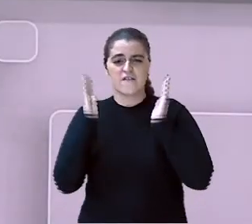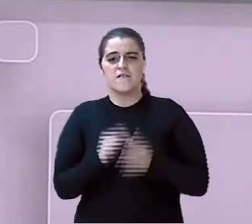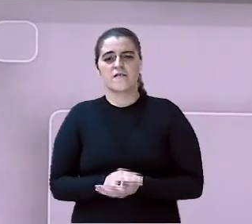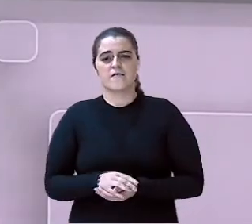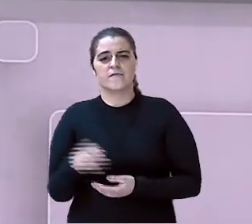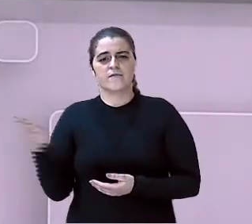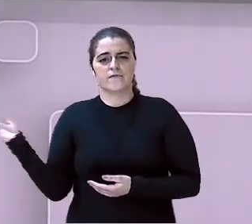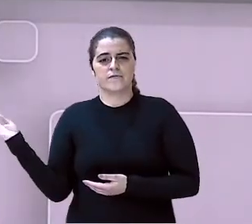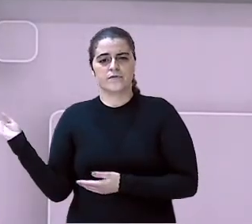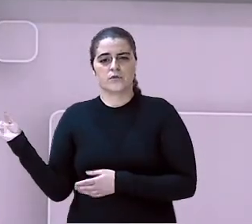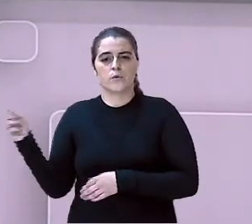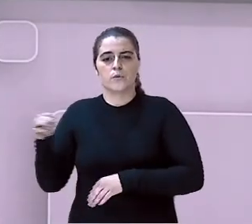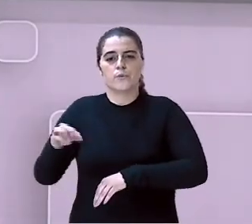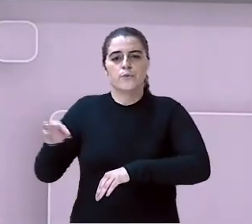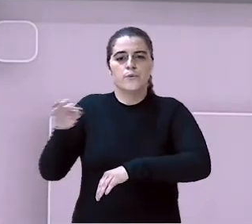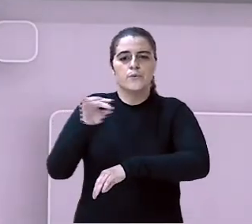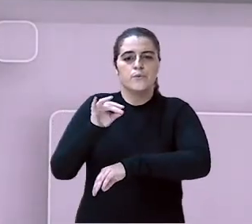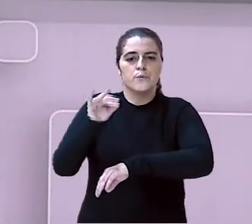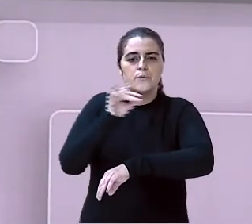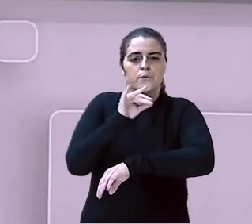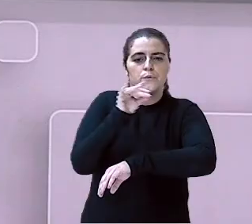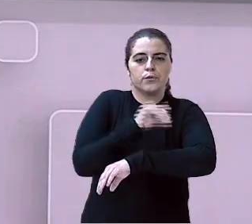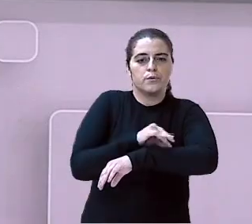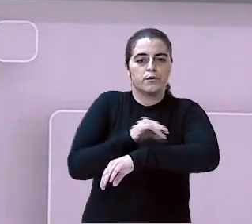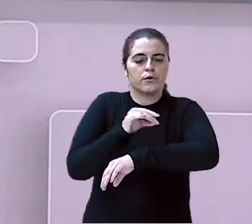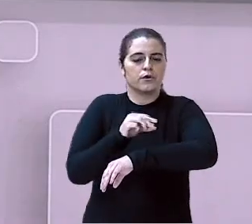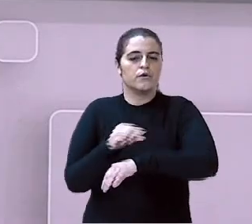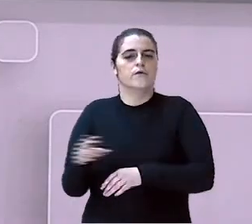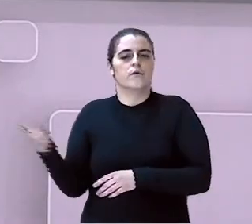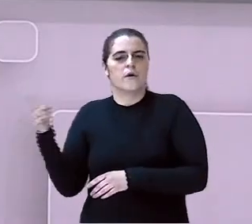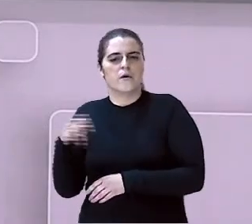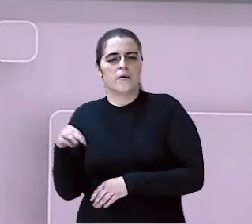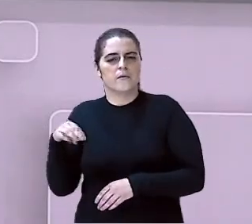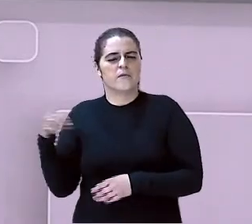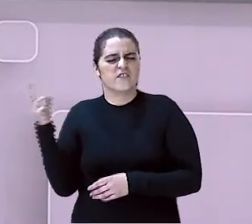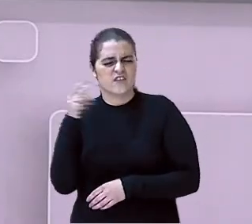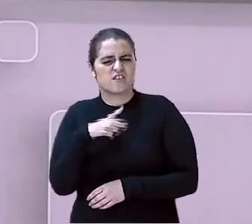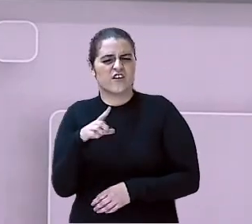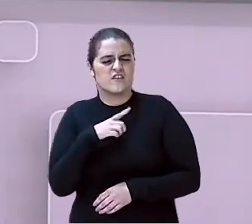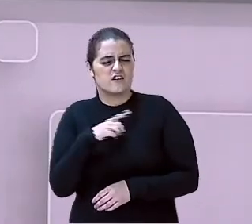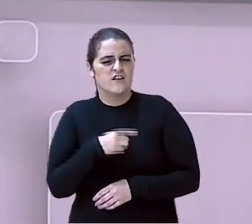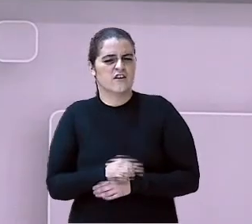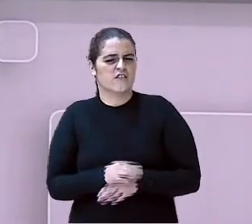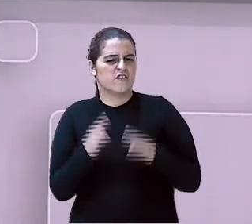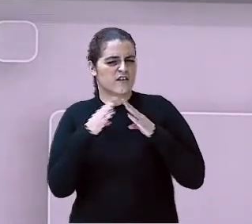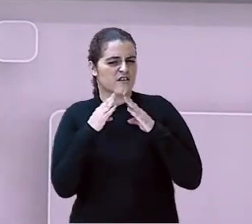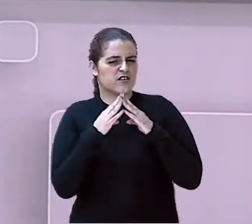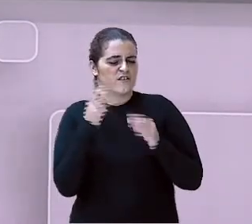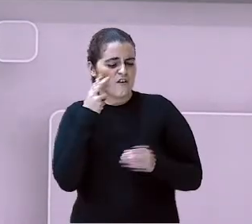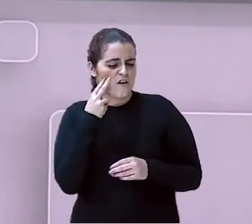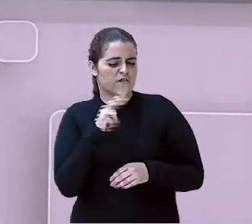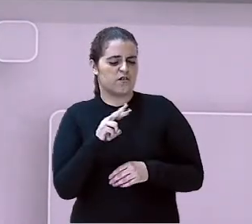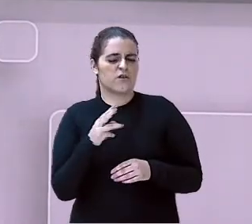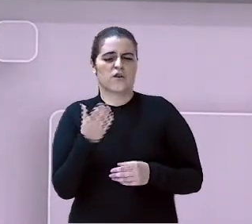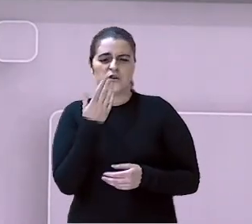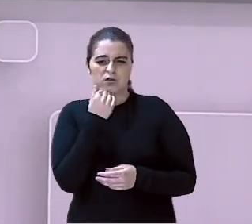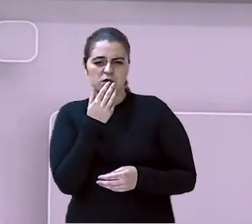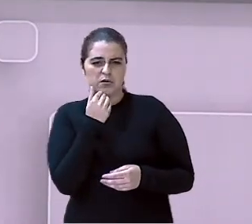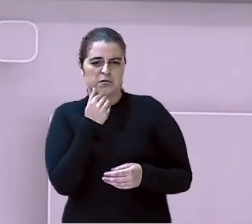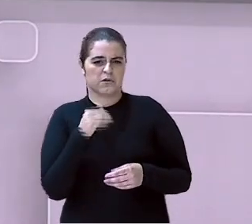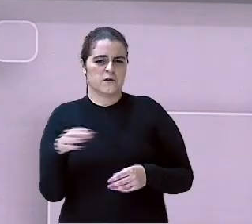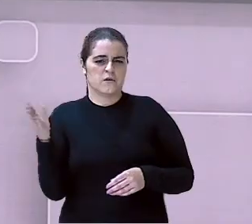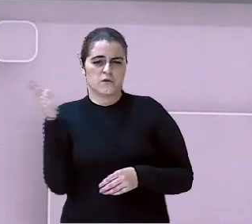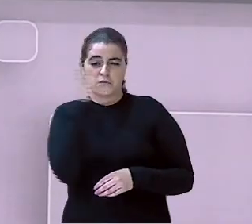aqui a professora trouxe para você o som que faz uma mosca. Você já teve aí na sua casa, você está na hora do almoço, aí entra